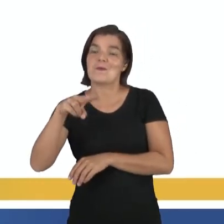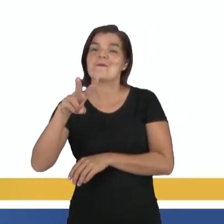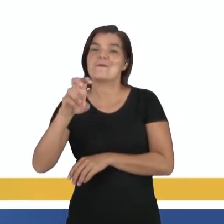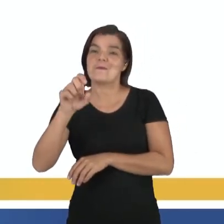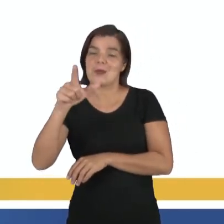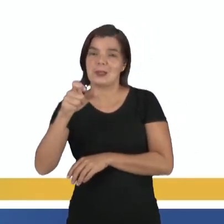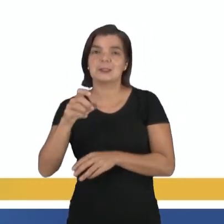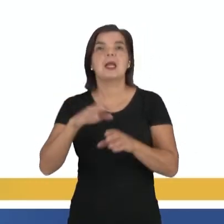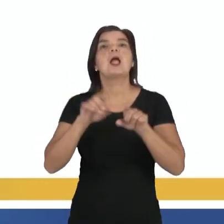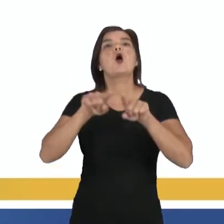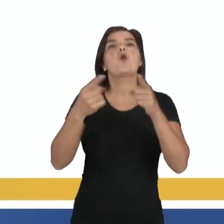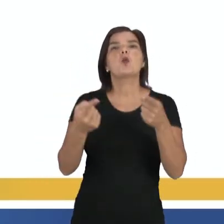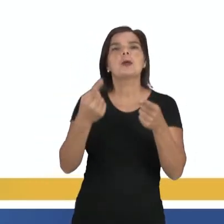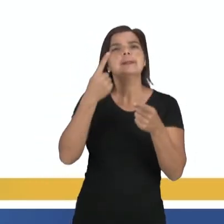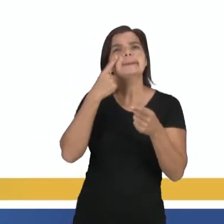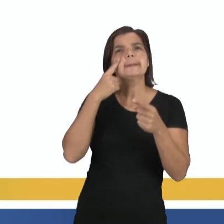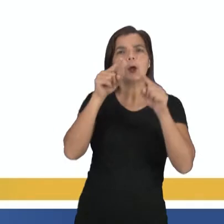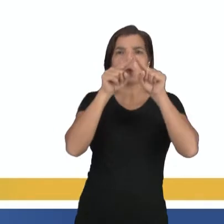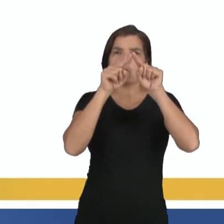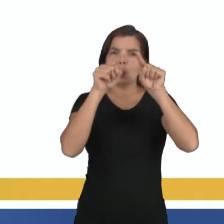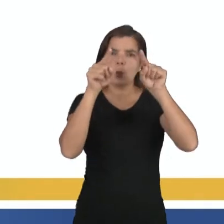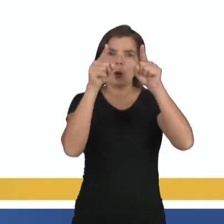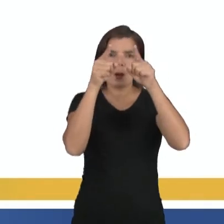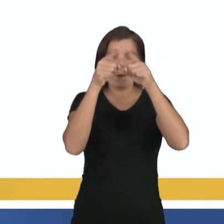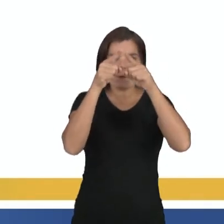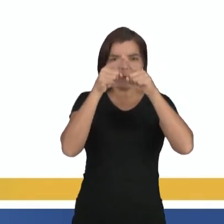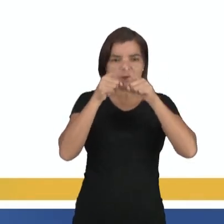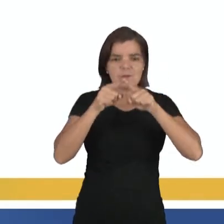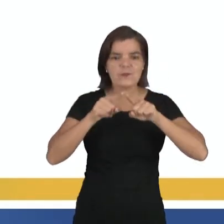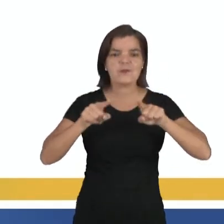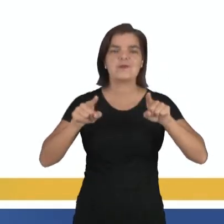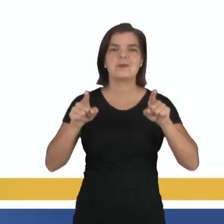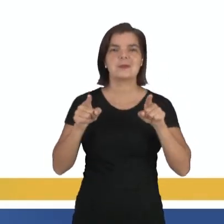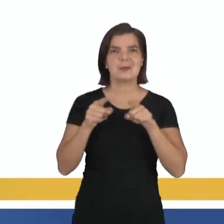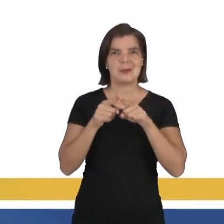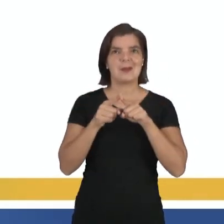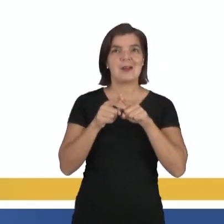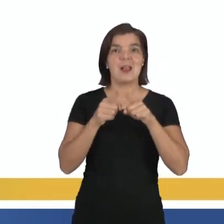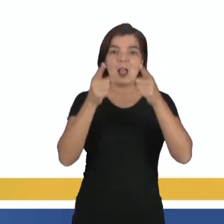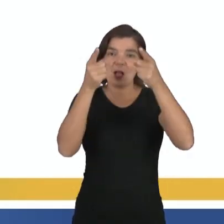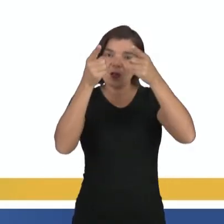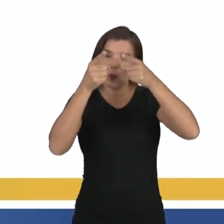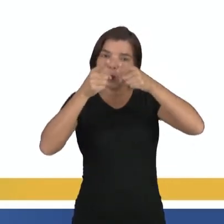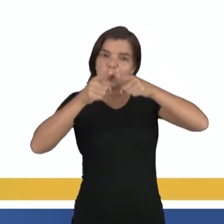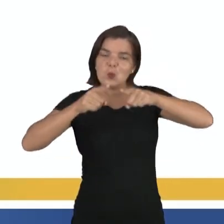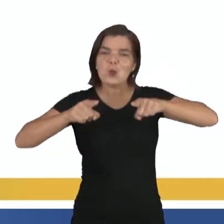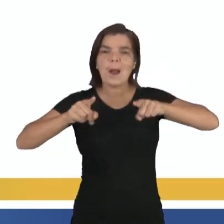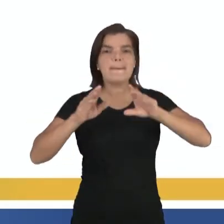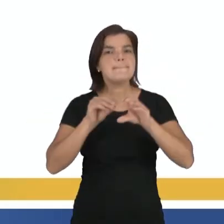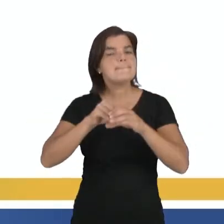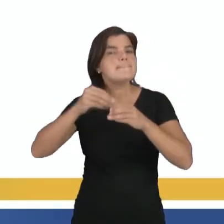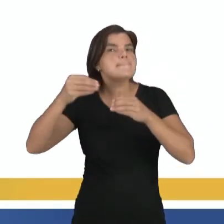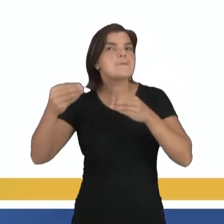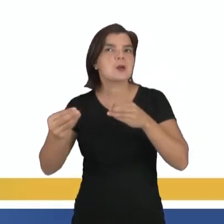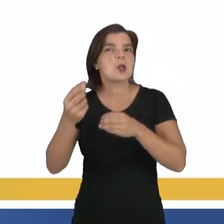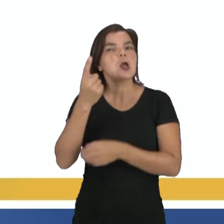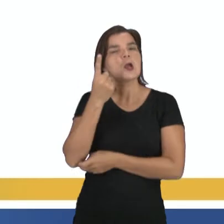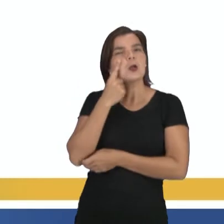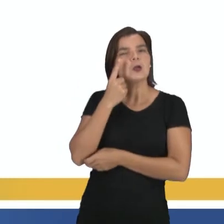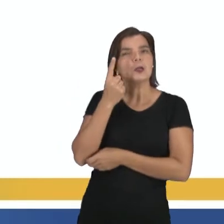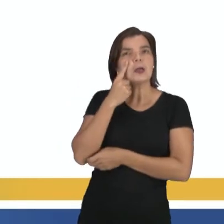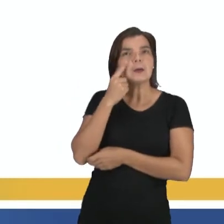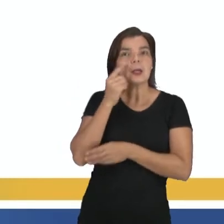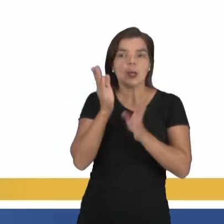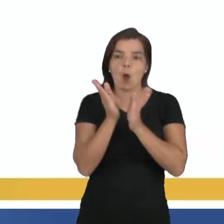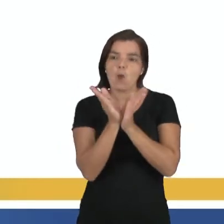forma dessa curva. Se tu verificar a primeira na imagem superior, essa curvatura é para fora. Inclusive, tu verifica